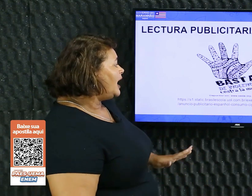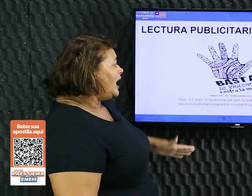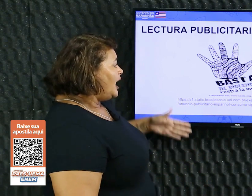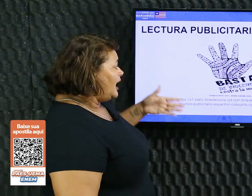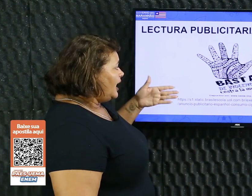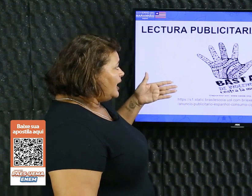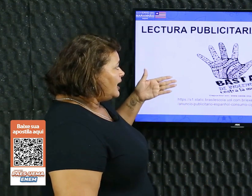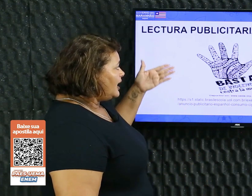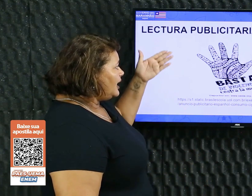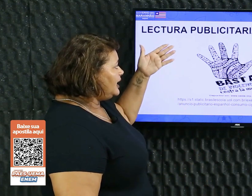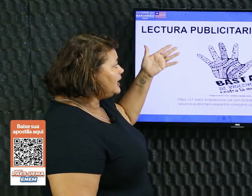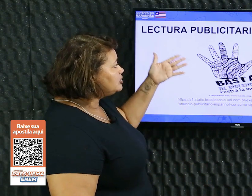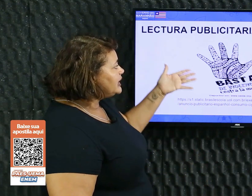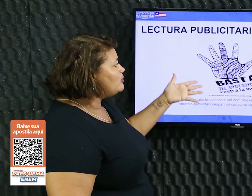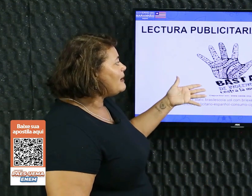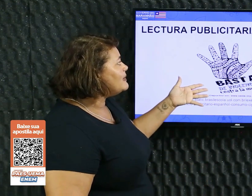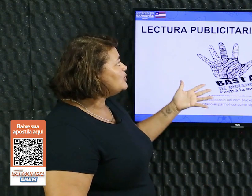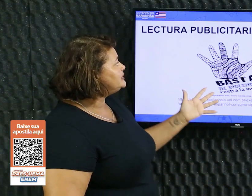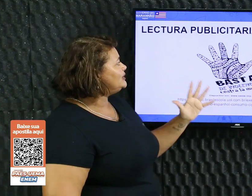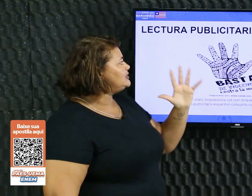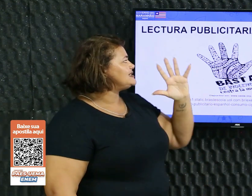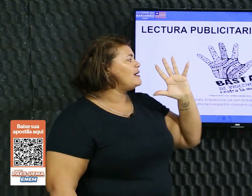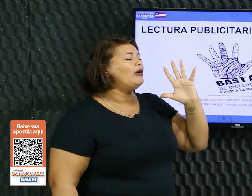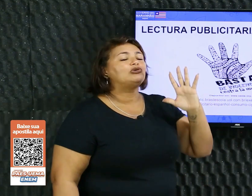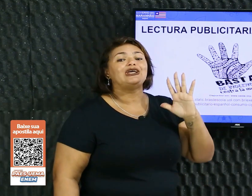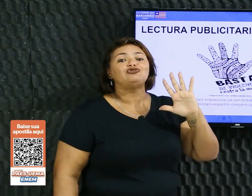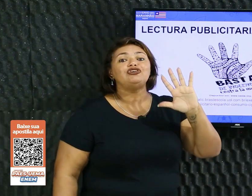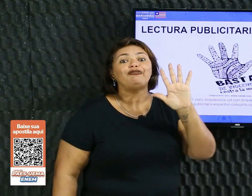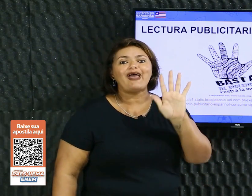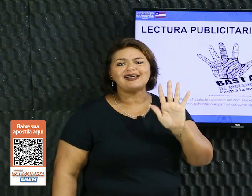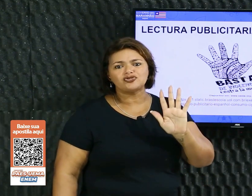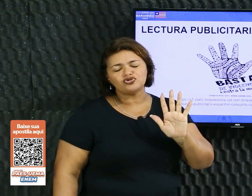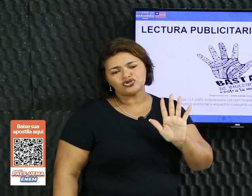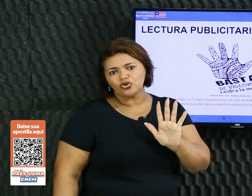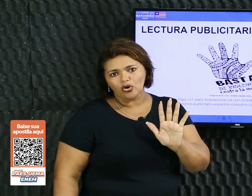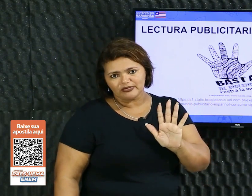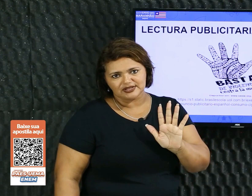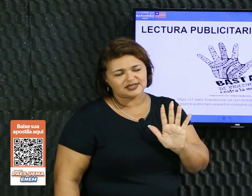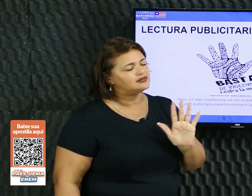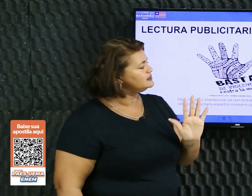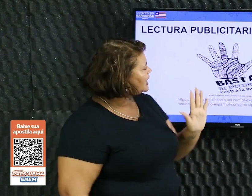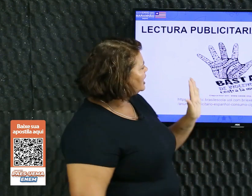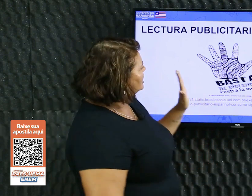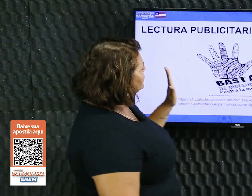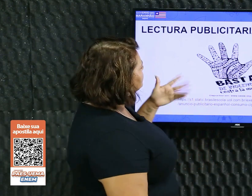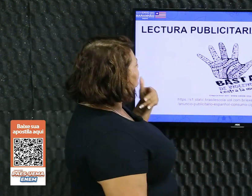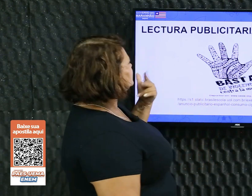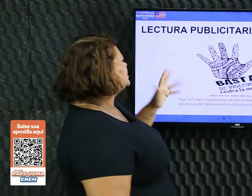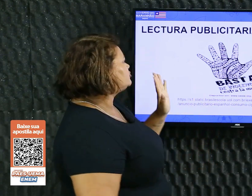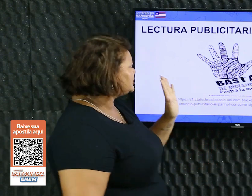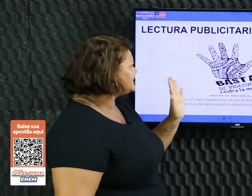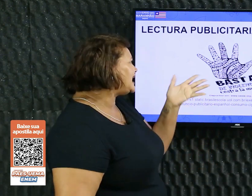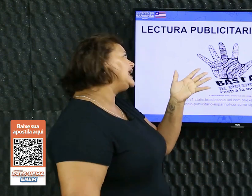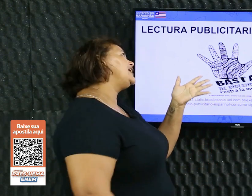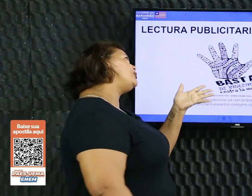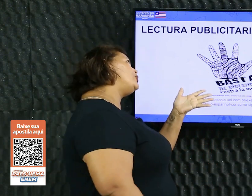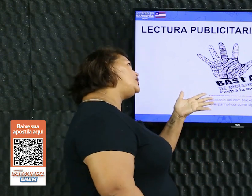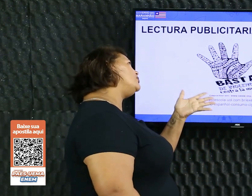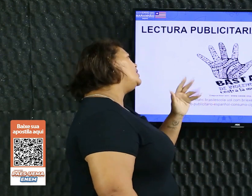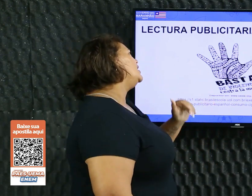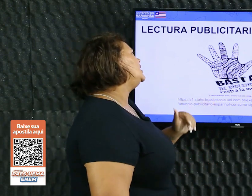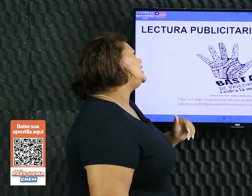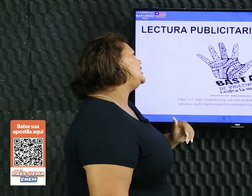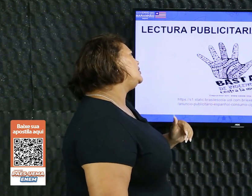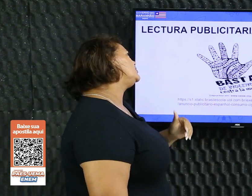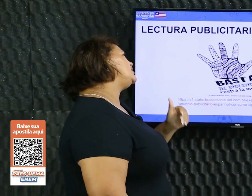tá? E eu tenho uma mão, dentro dessa mão eu tenho diversos nomes, tá? Então, eu tenho que, deixa eu tentar ler aqui um